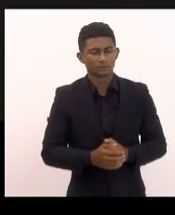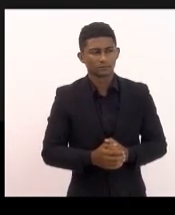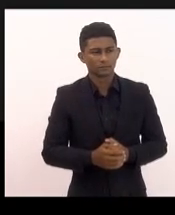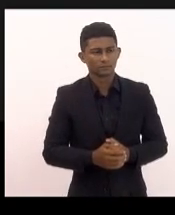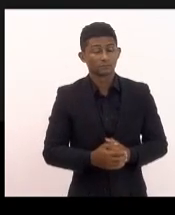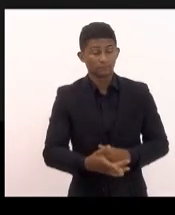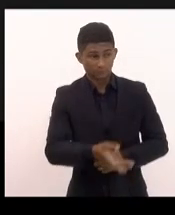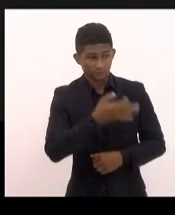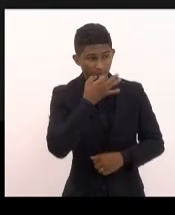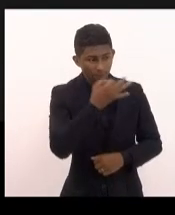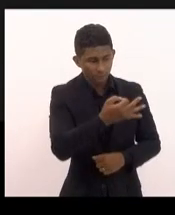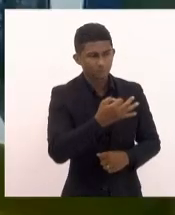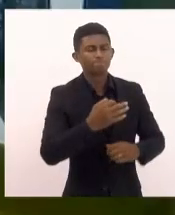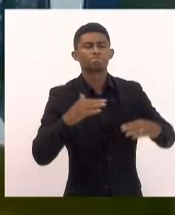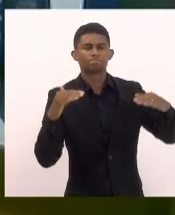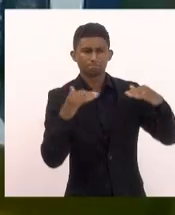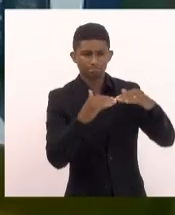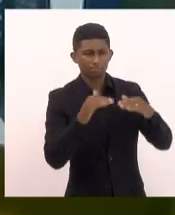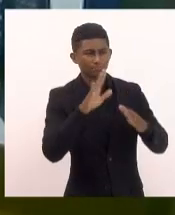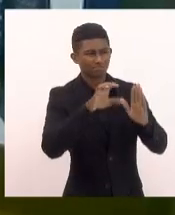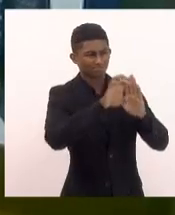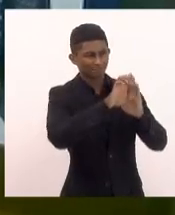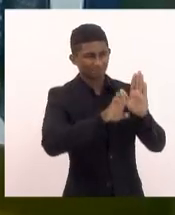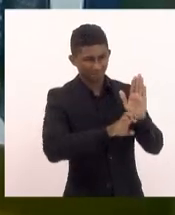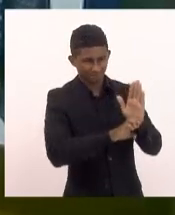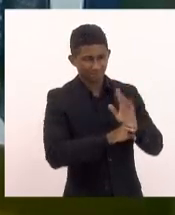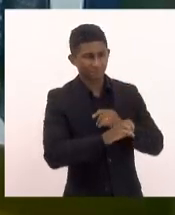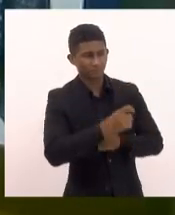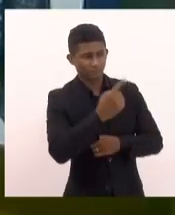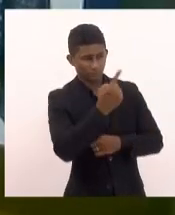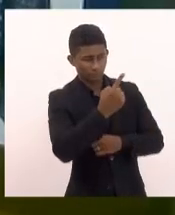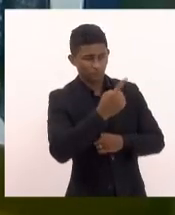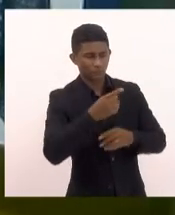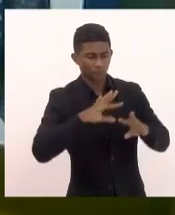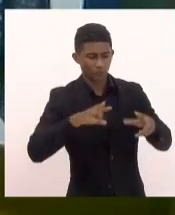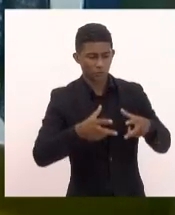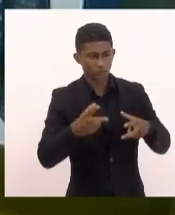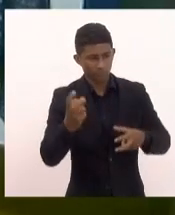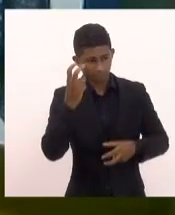é favorável com subemenda aglutinativa, emendas 1 da Comissão de Cultura,